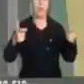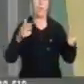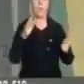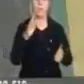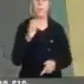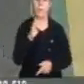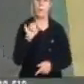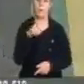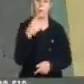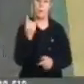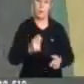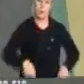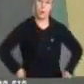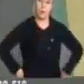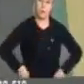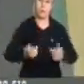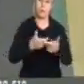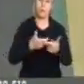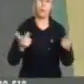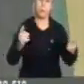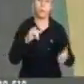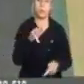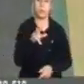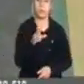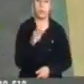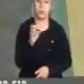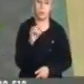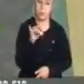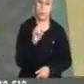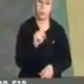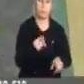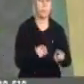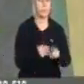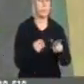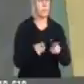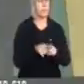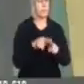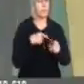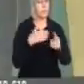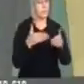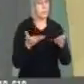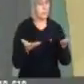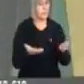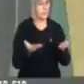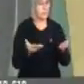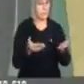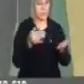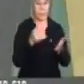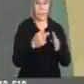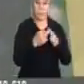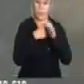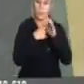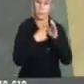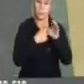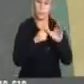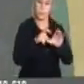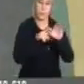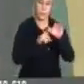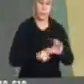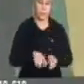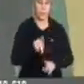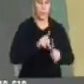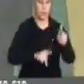com juros, como fazia o governo anterior, impede que a dívida pública siga